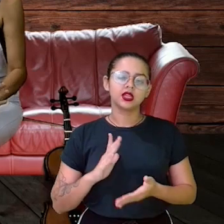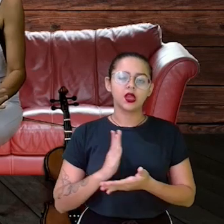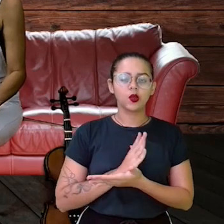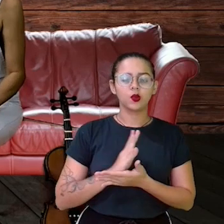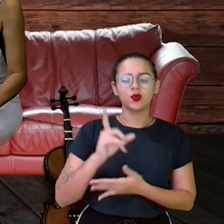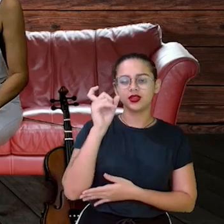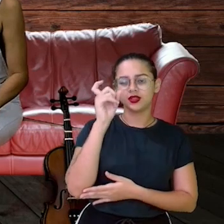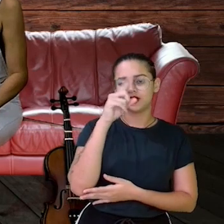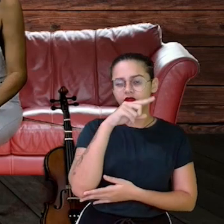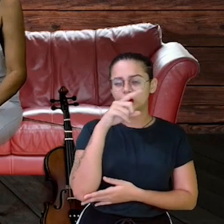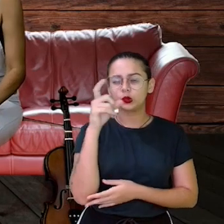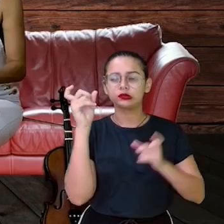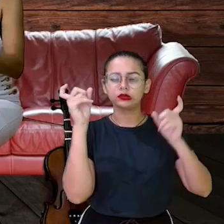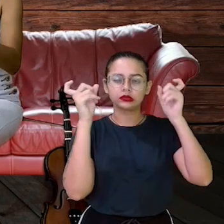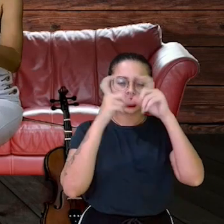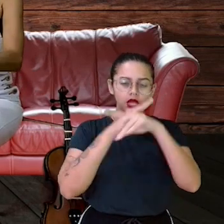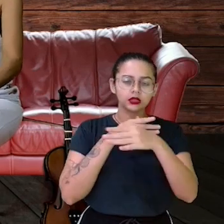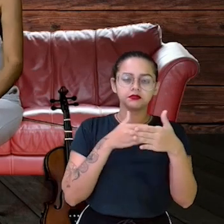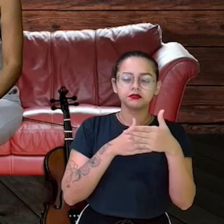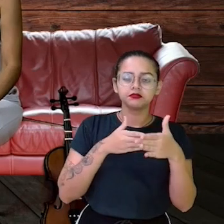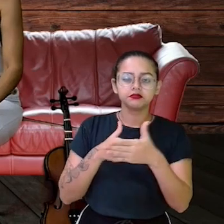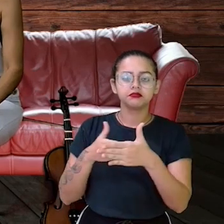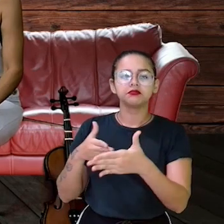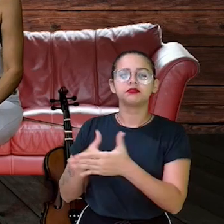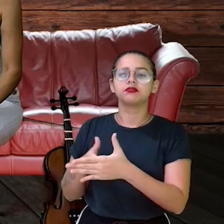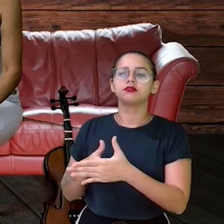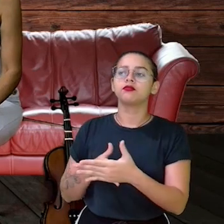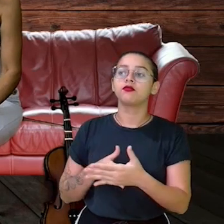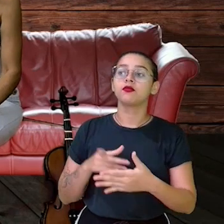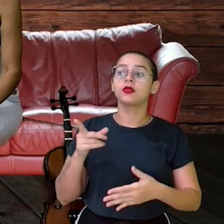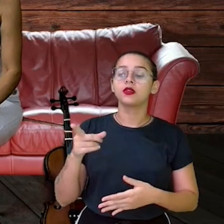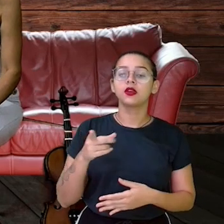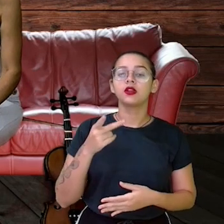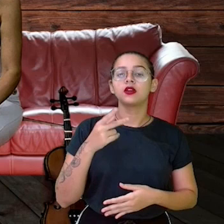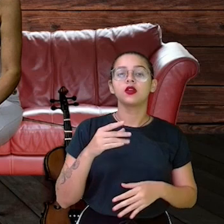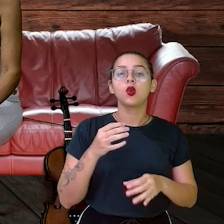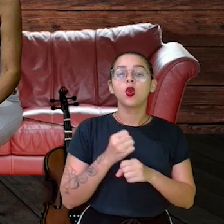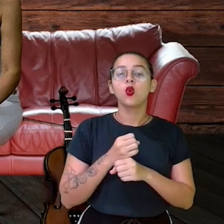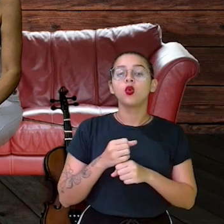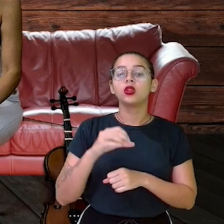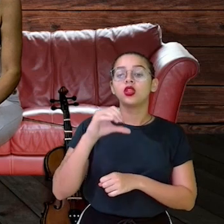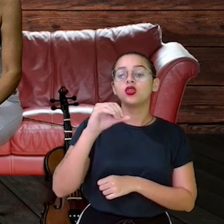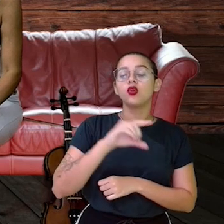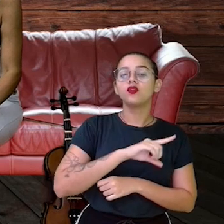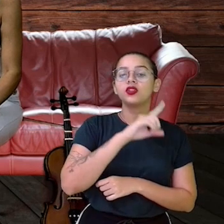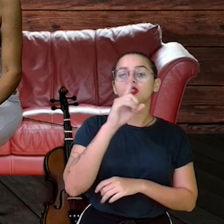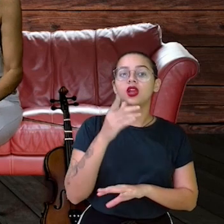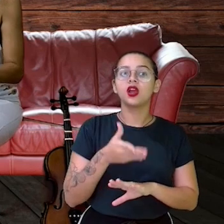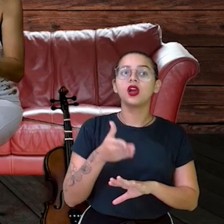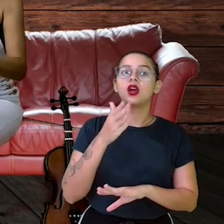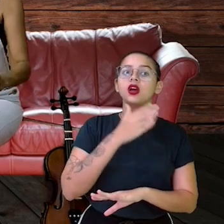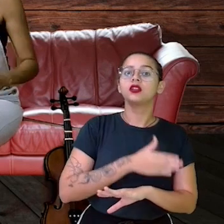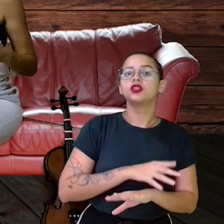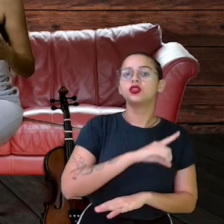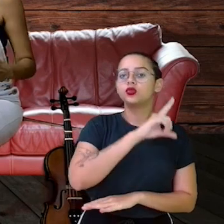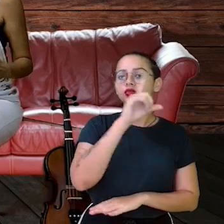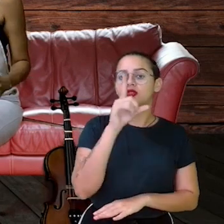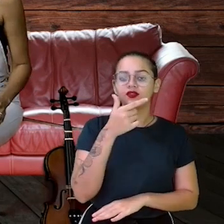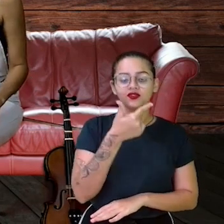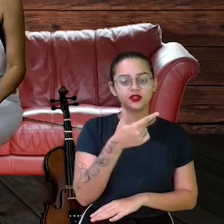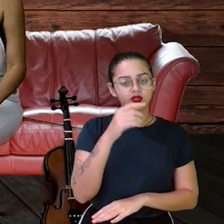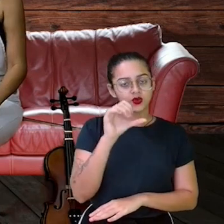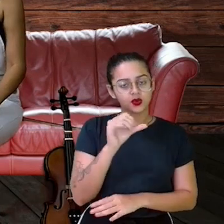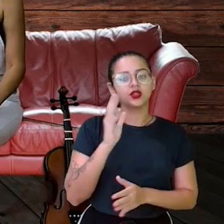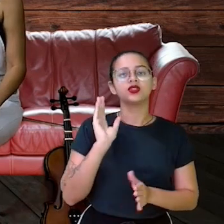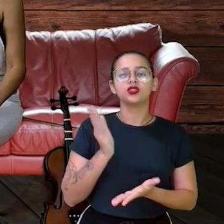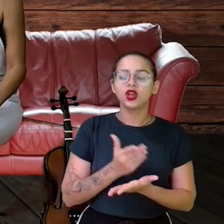algumas dificuldades. E eles, ó, contam 9 dias antes do dia 24, já começam aí